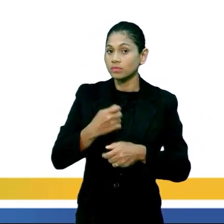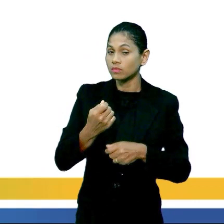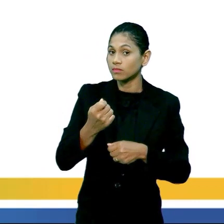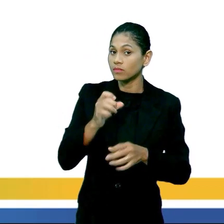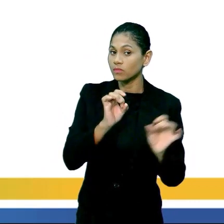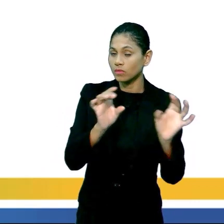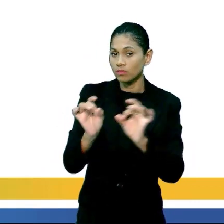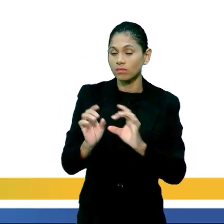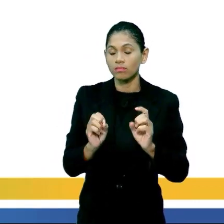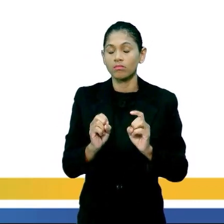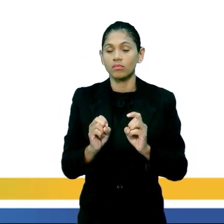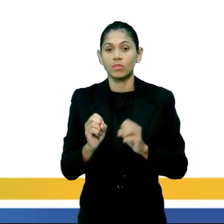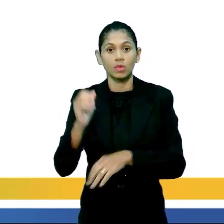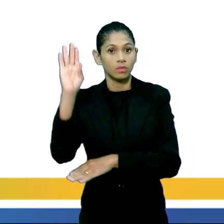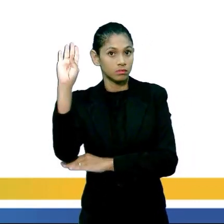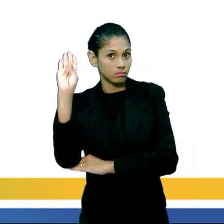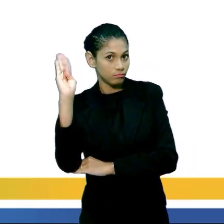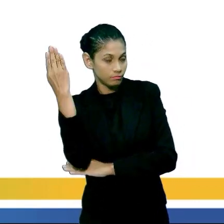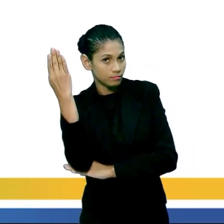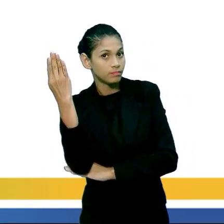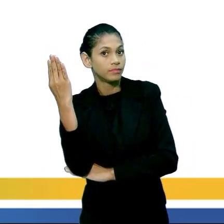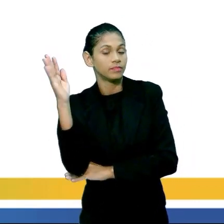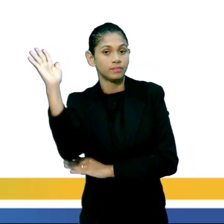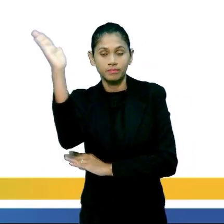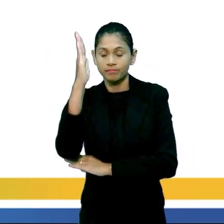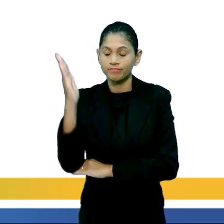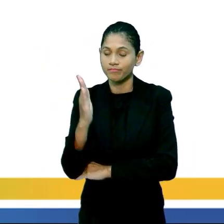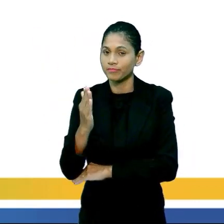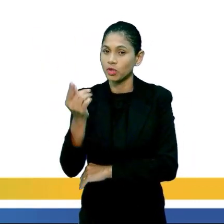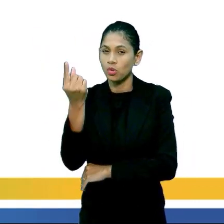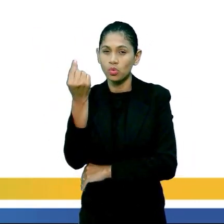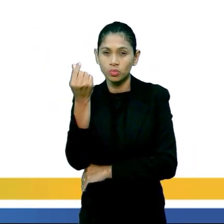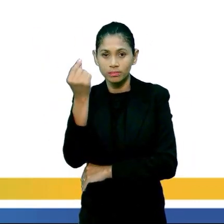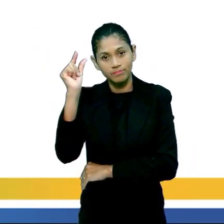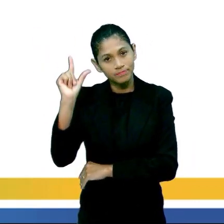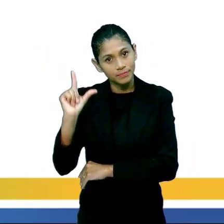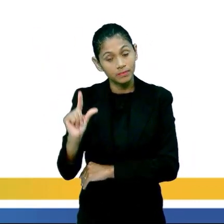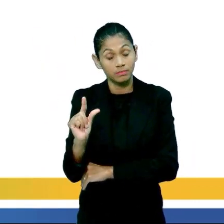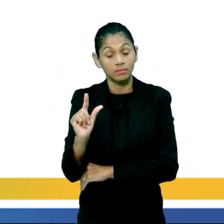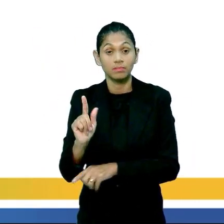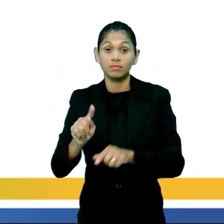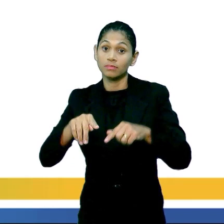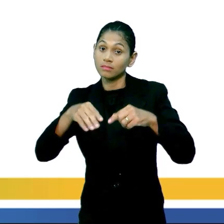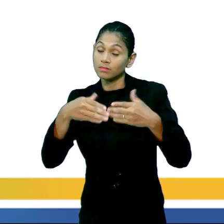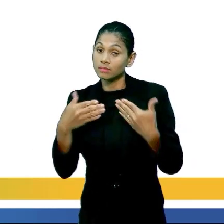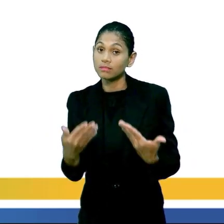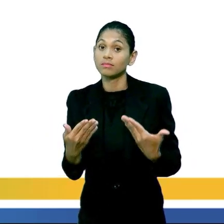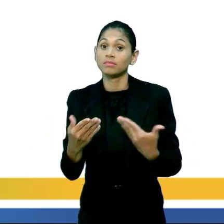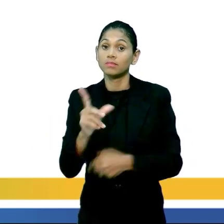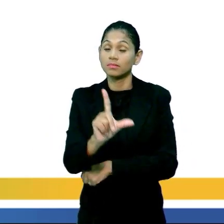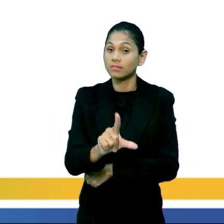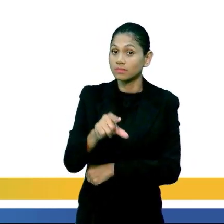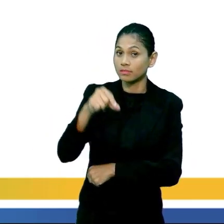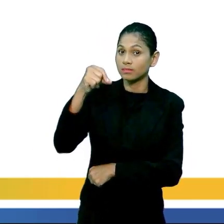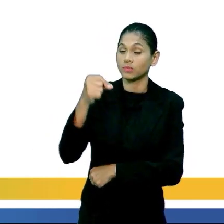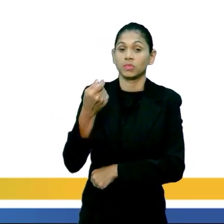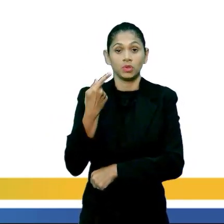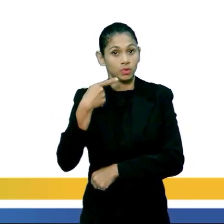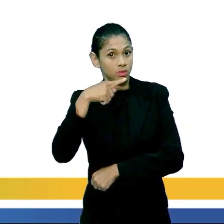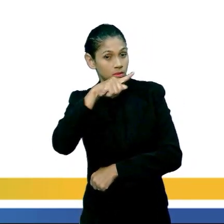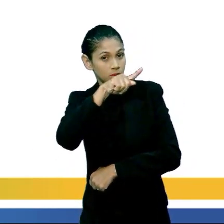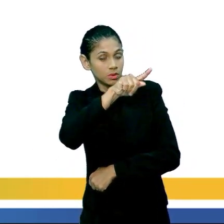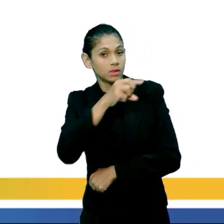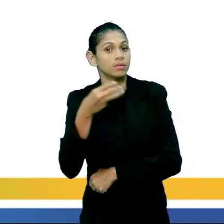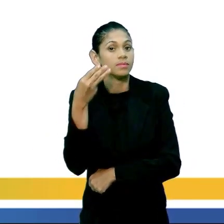não era lucrativo, né, e não permitiu o povoamento, então a cana-de-açúcar foi escolhida para ser implementada. Até porque